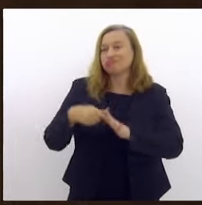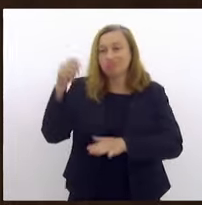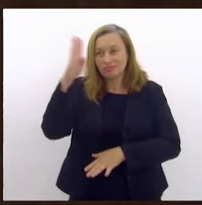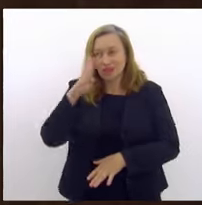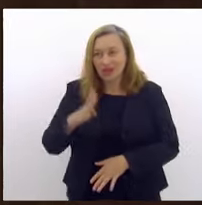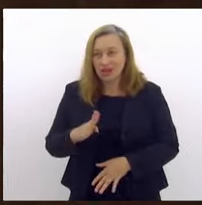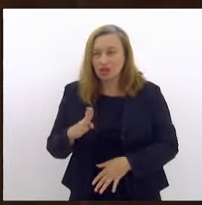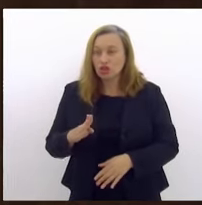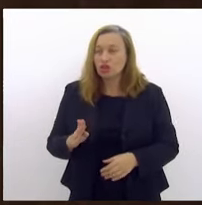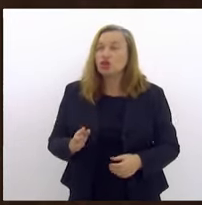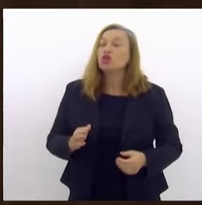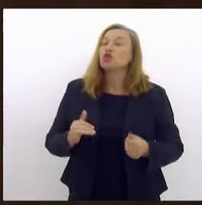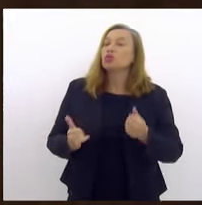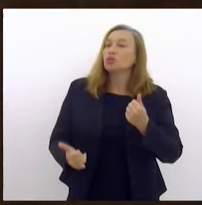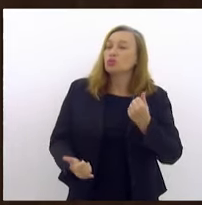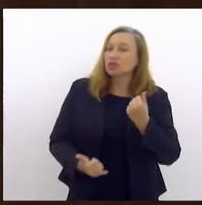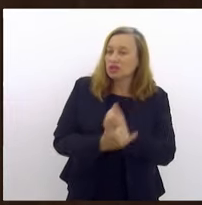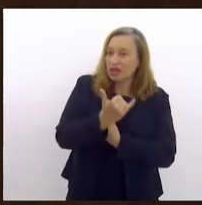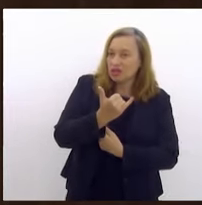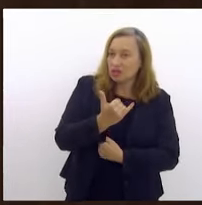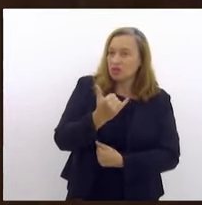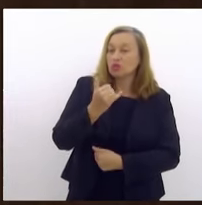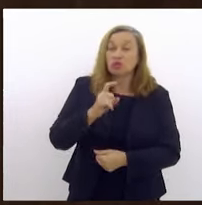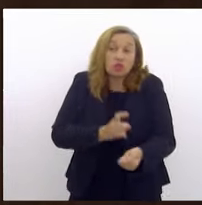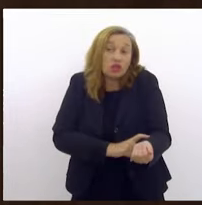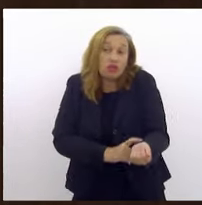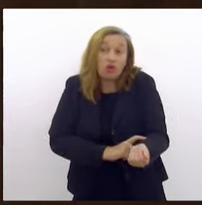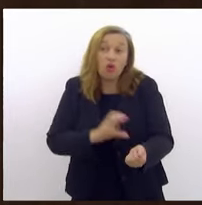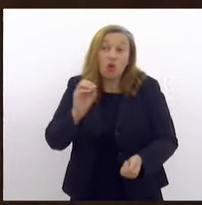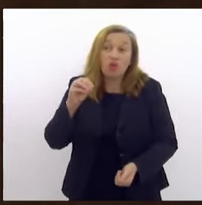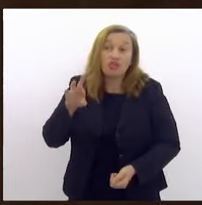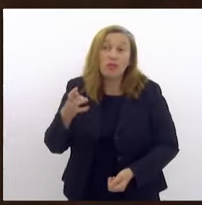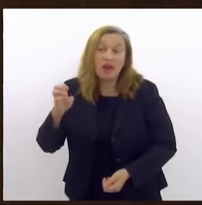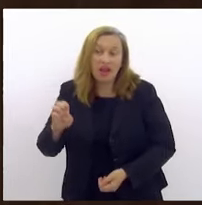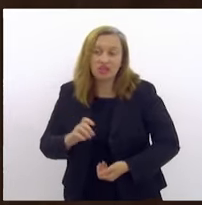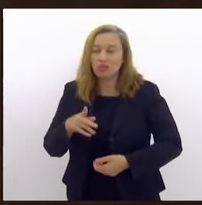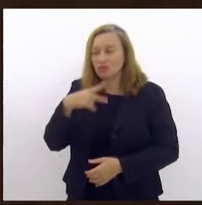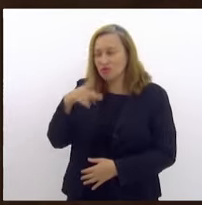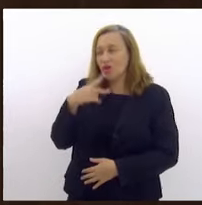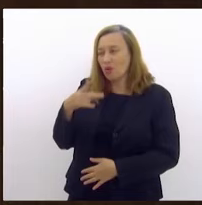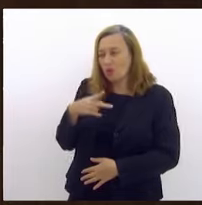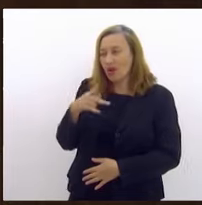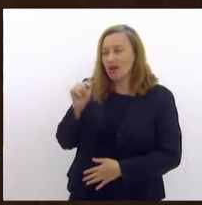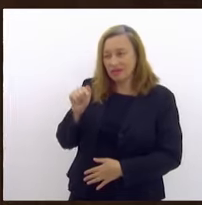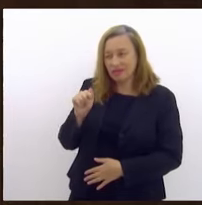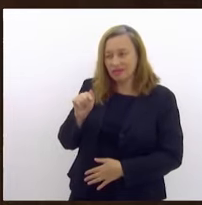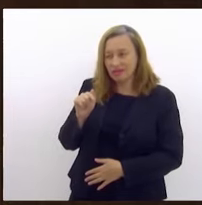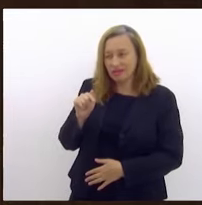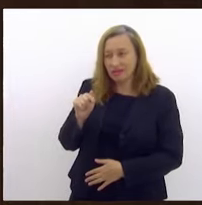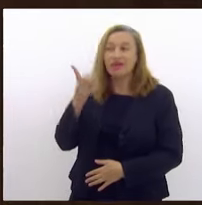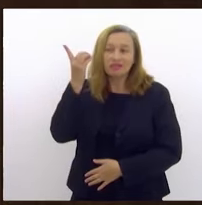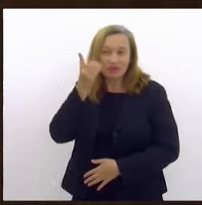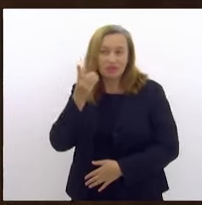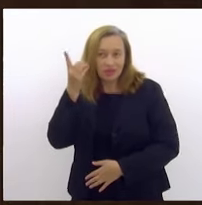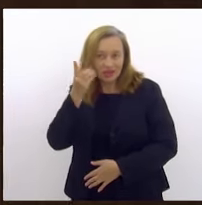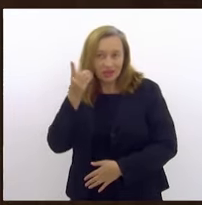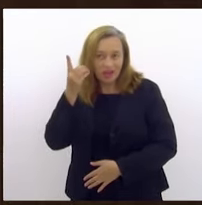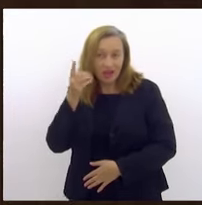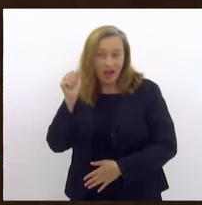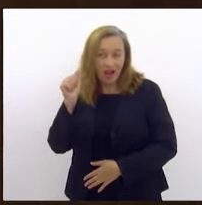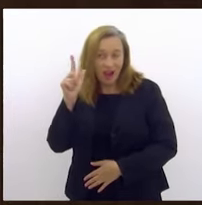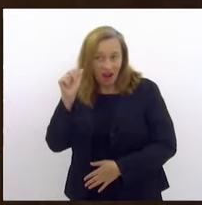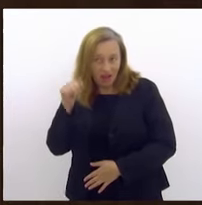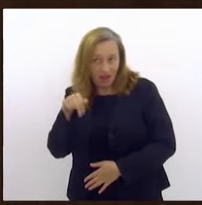junto com o traidor do nervosinho da Odebrecht, porque, como bem disse aqui, como quem disse aqui, bem disse aqui o deputado Alan